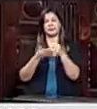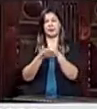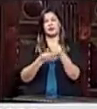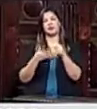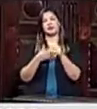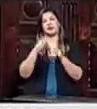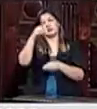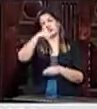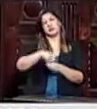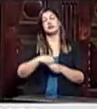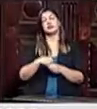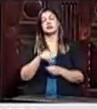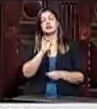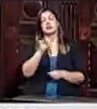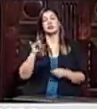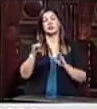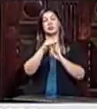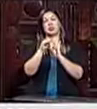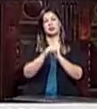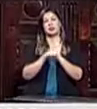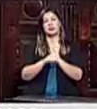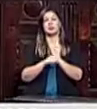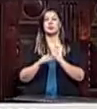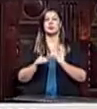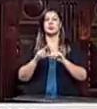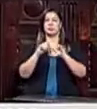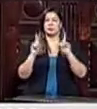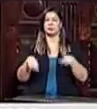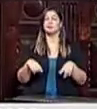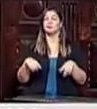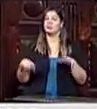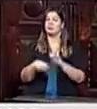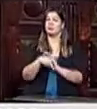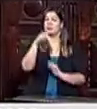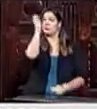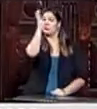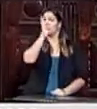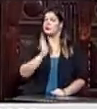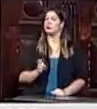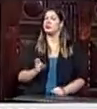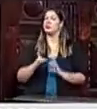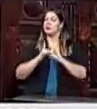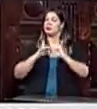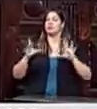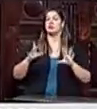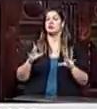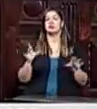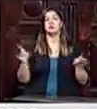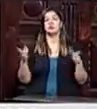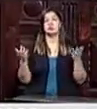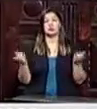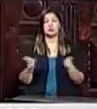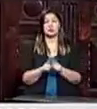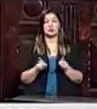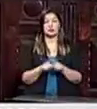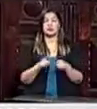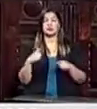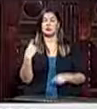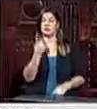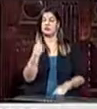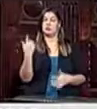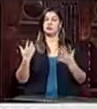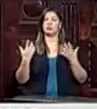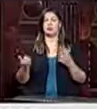do sistema democrático brasileiro. Se nós queremos olhar para frente, se nós queremos superar um quadro em